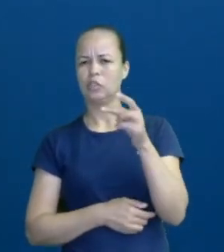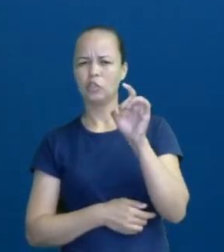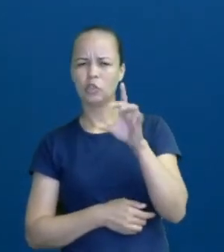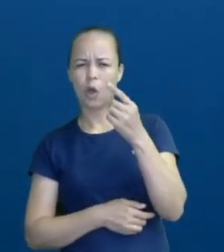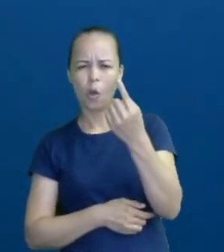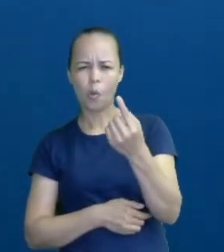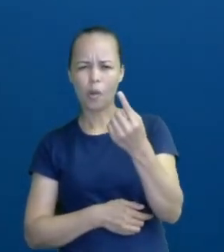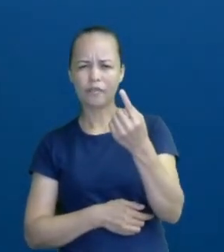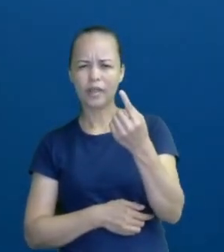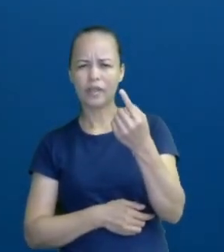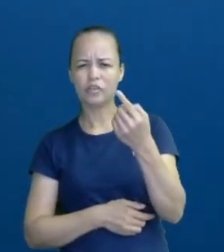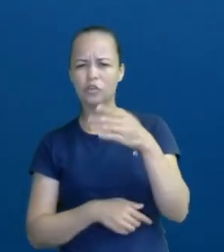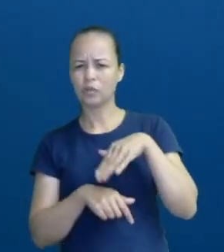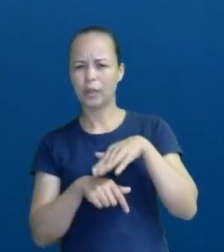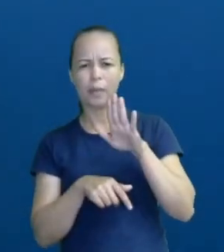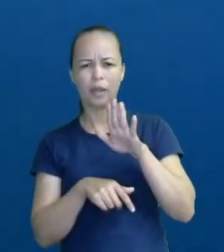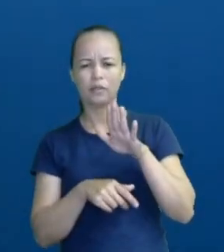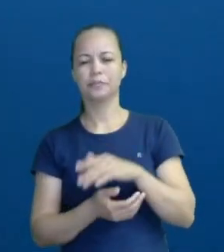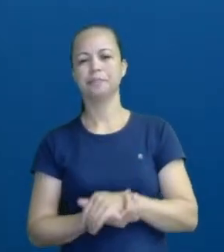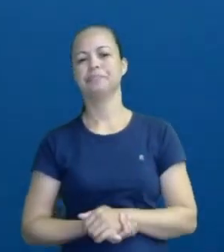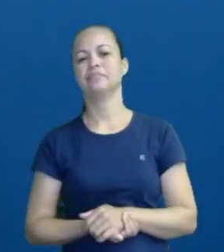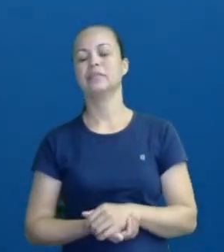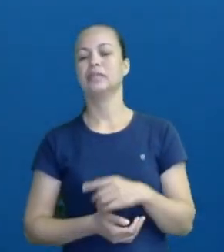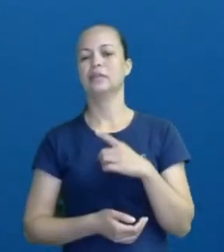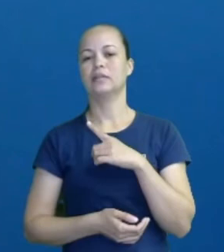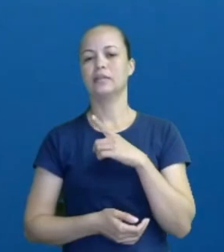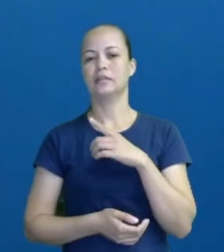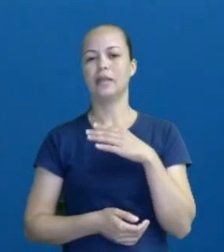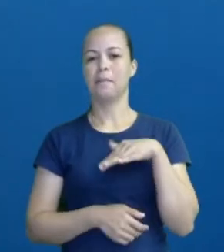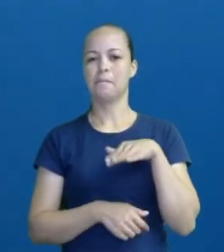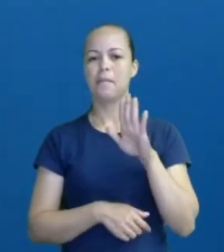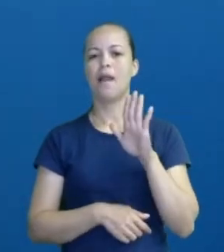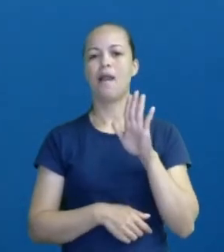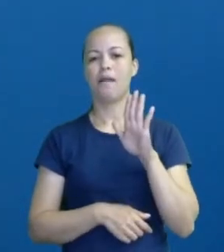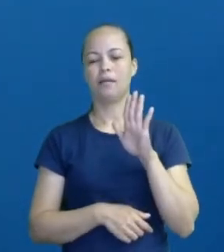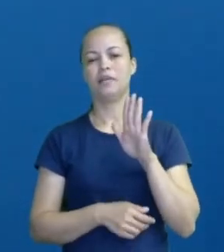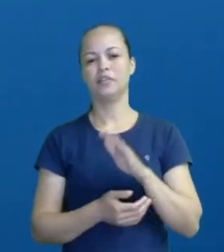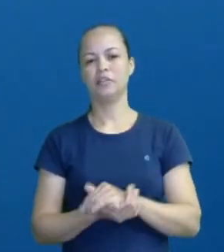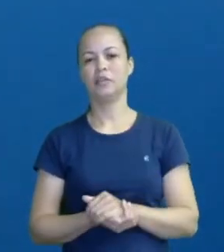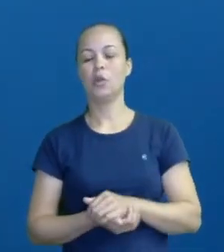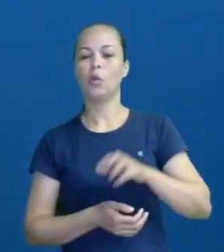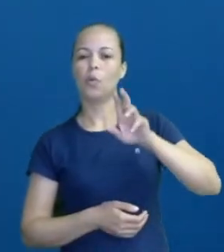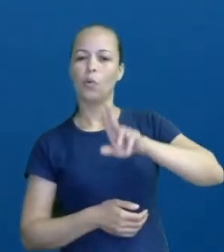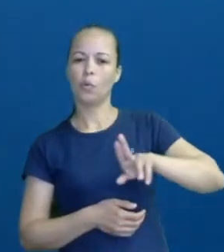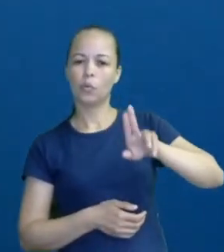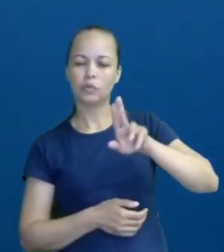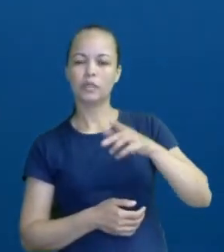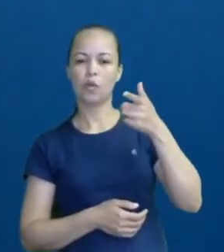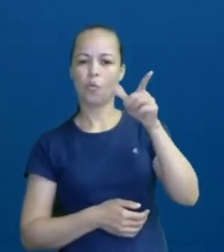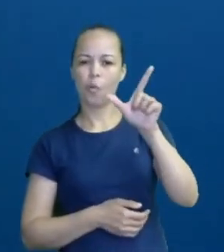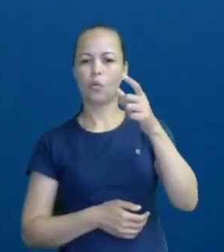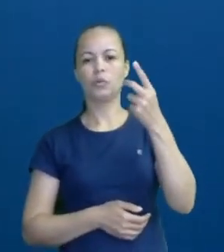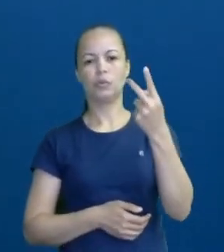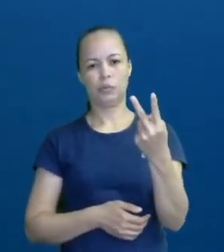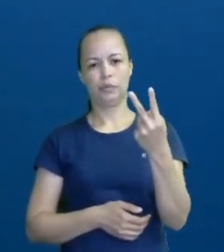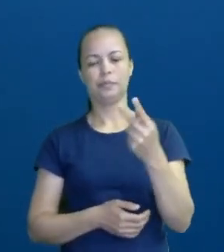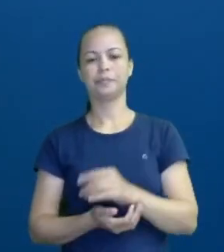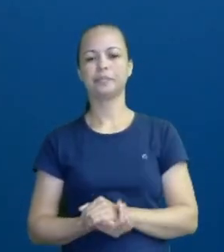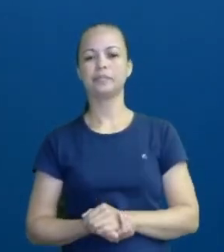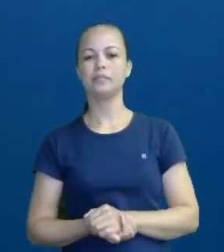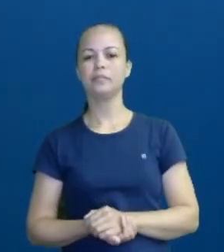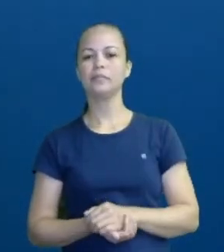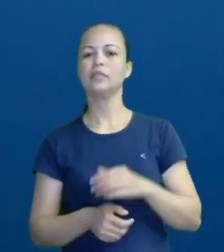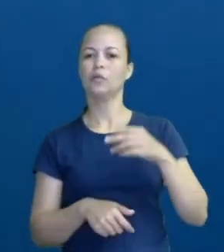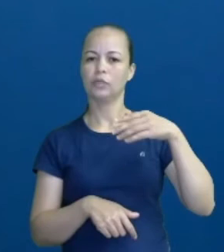usei o número 2 ou tem mais? Tem mais, tia? Olha, usei outro número 2 e